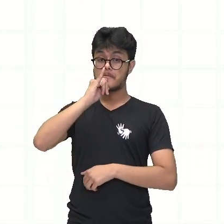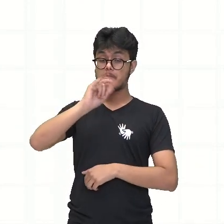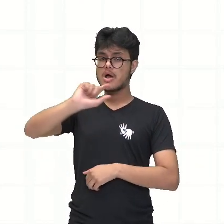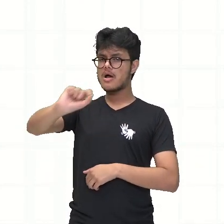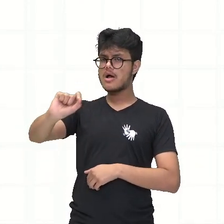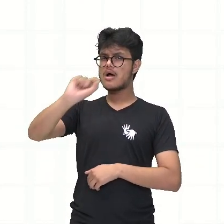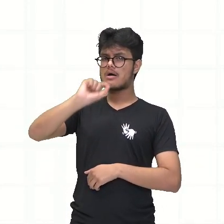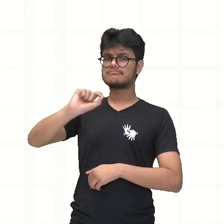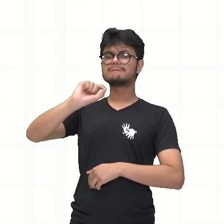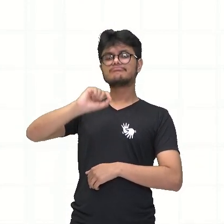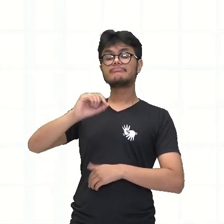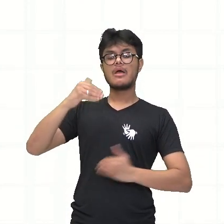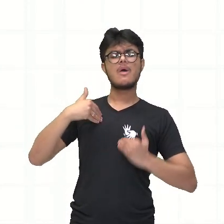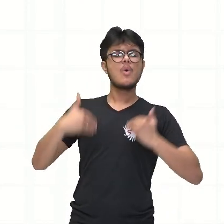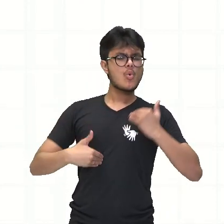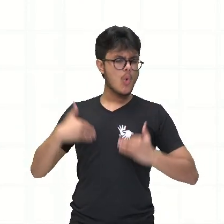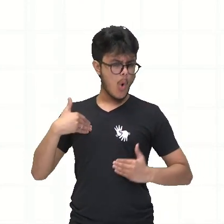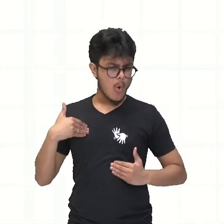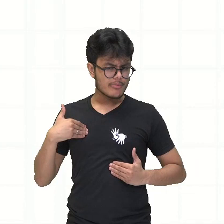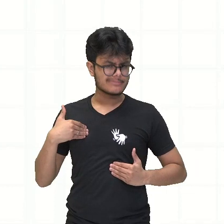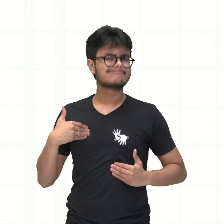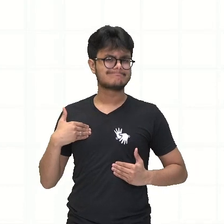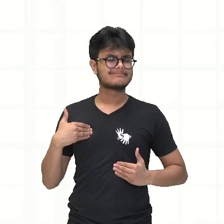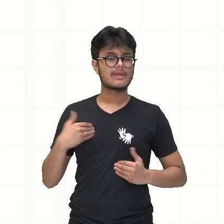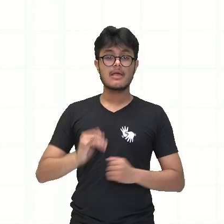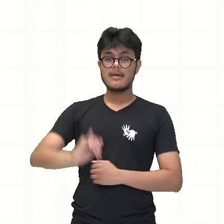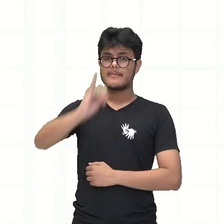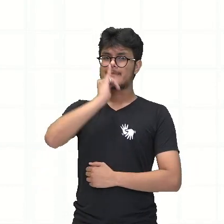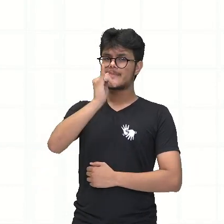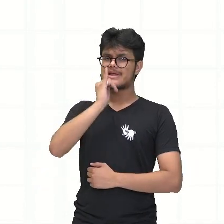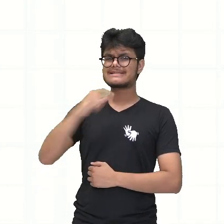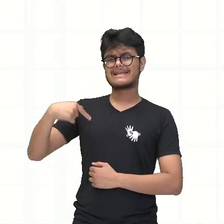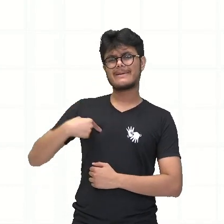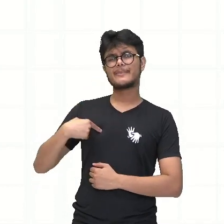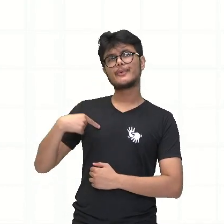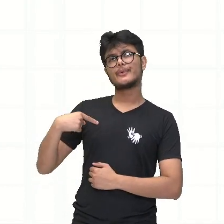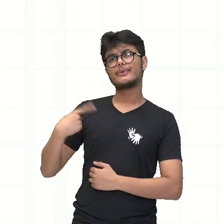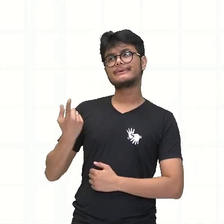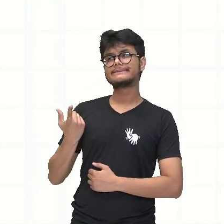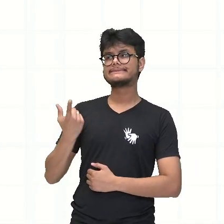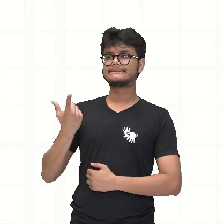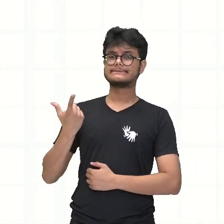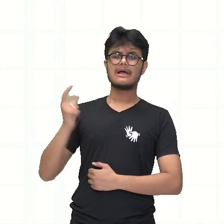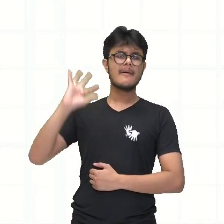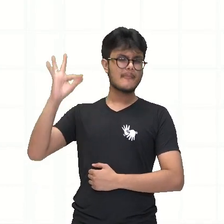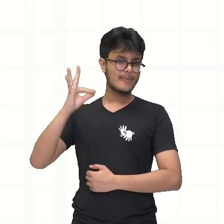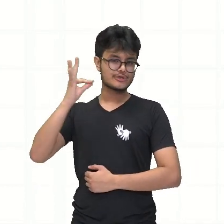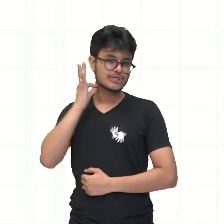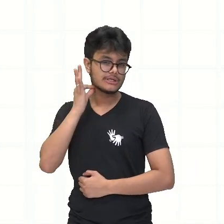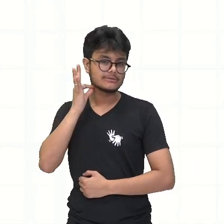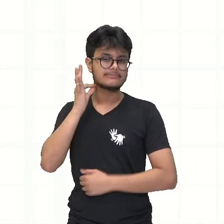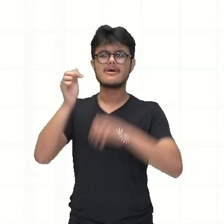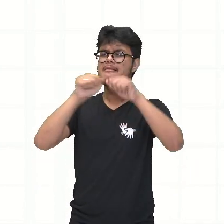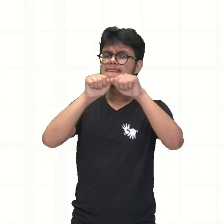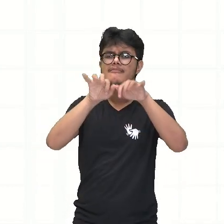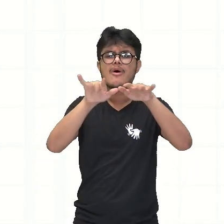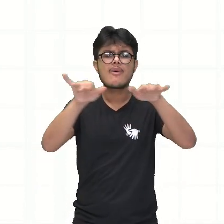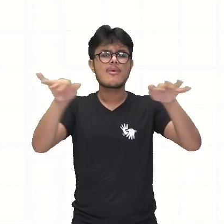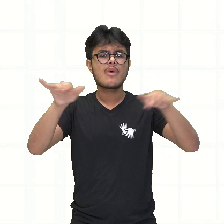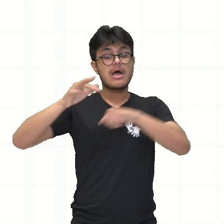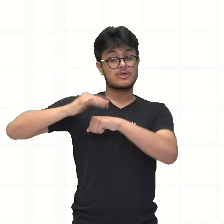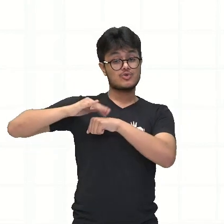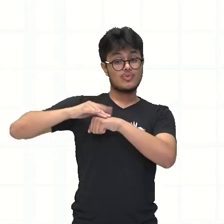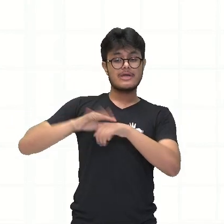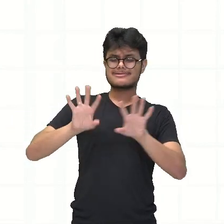irão transmitir. É como se ele fosse um veículo transmissor. Ele vai levar a doença para aquele ser